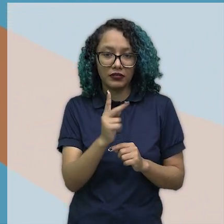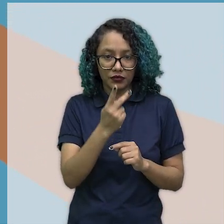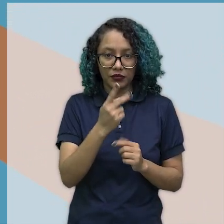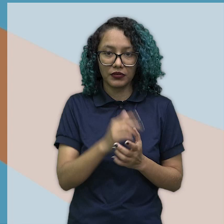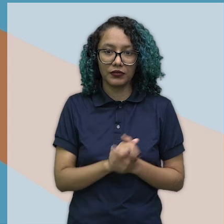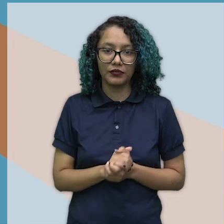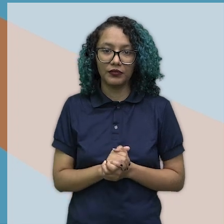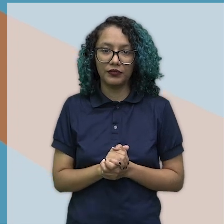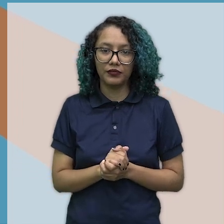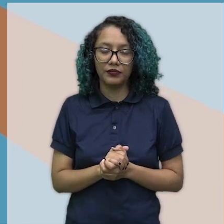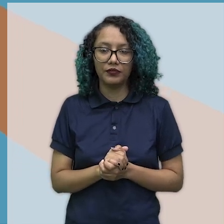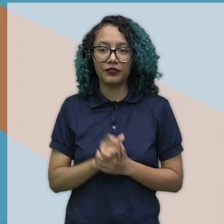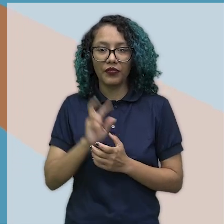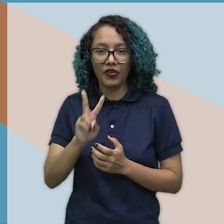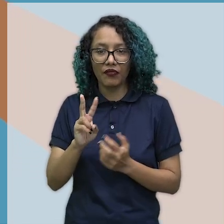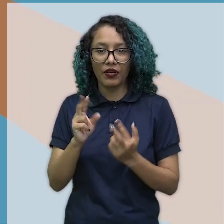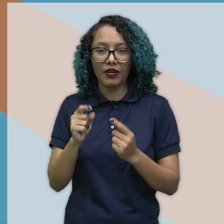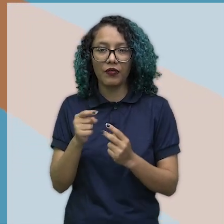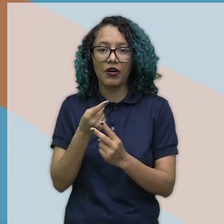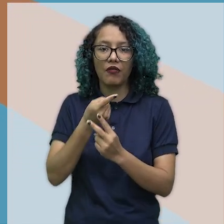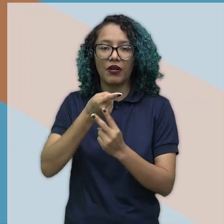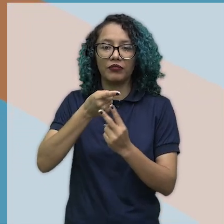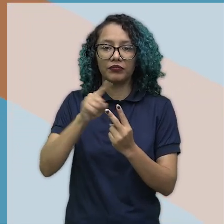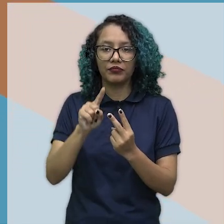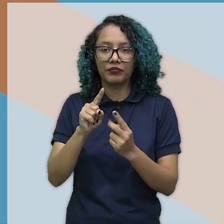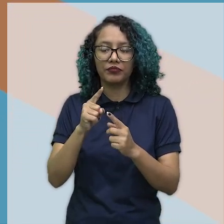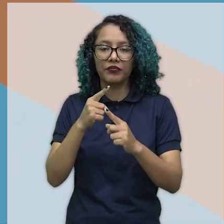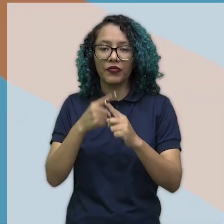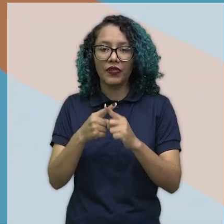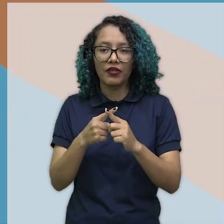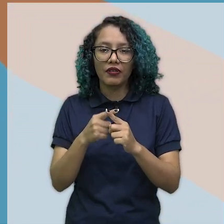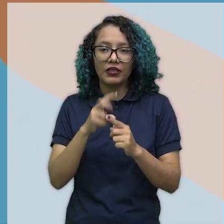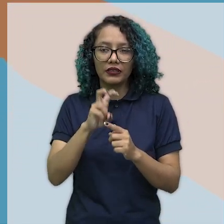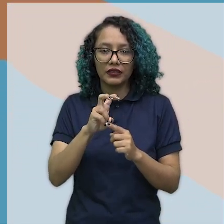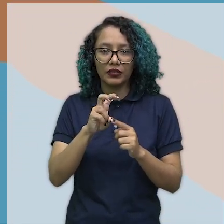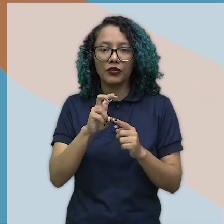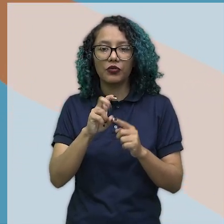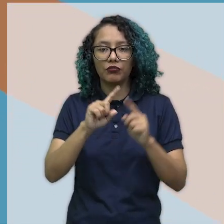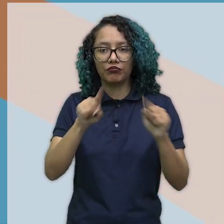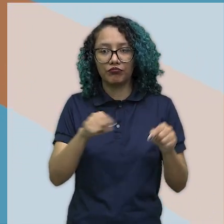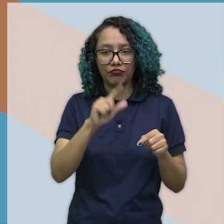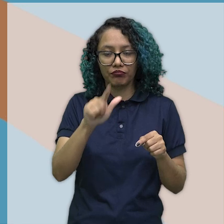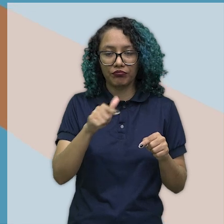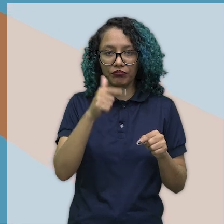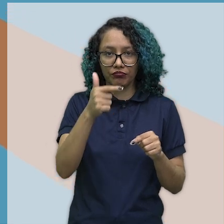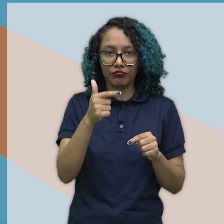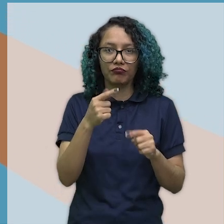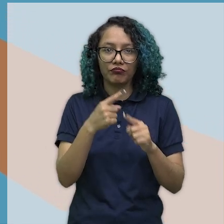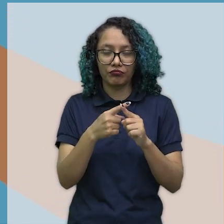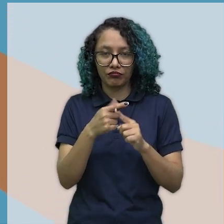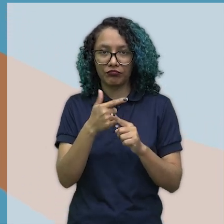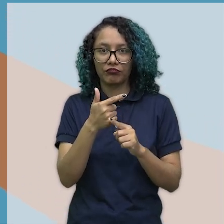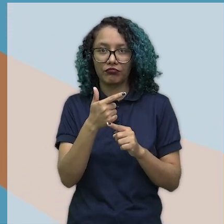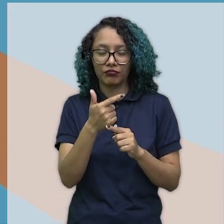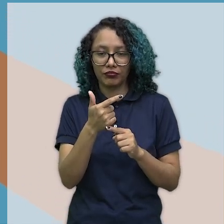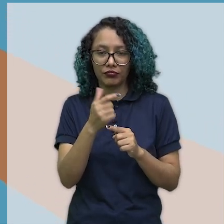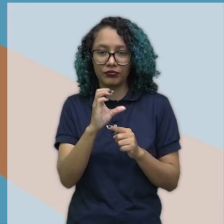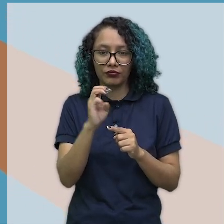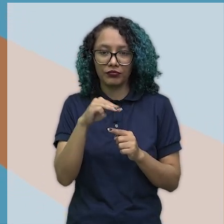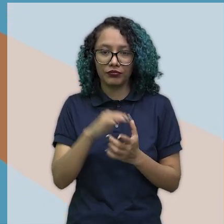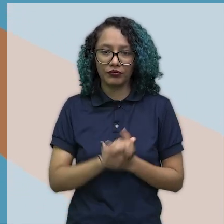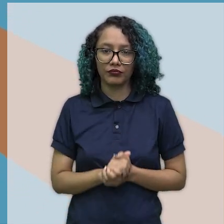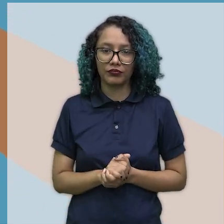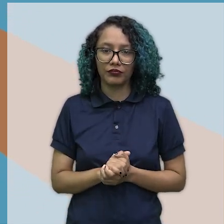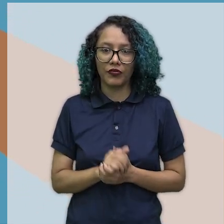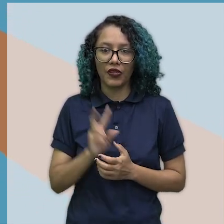Volume igual a π vezes 5 centímetros quadrados vezes 12 centímetros. Volume igual a π